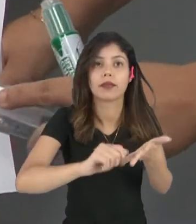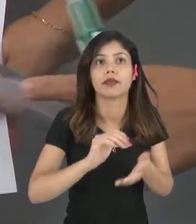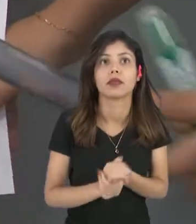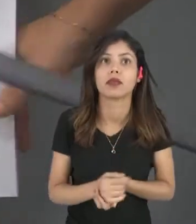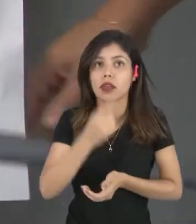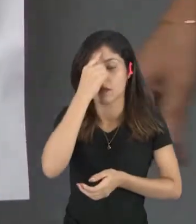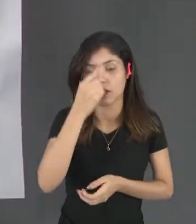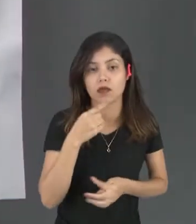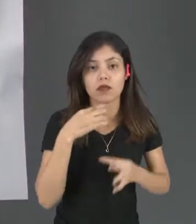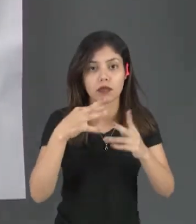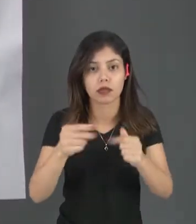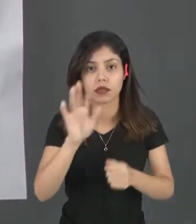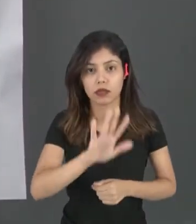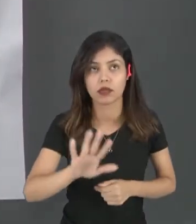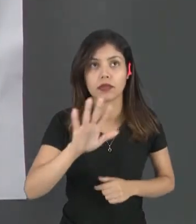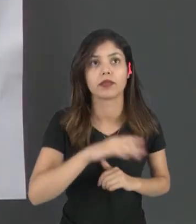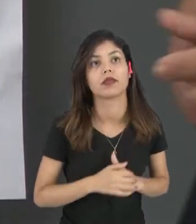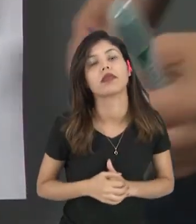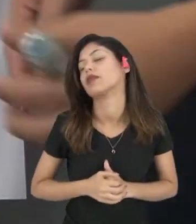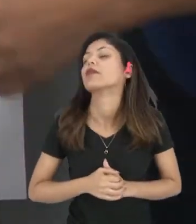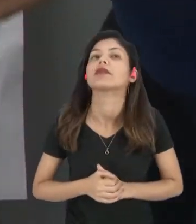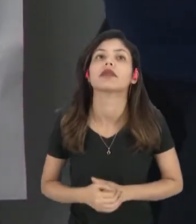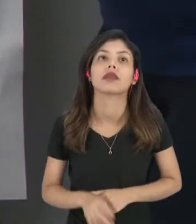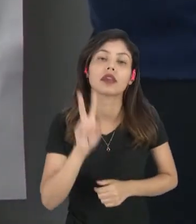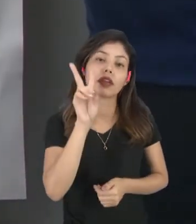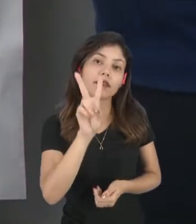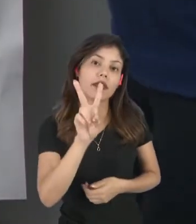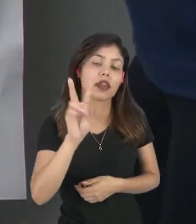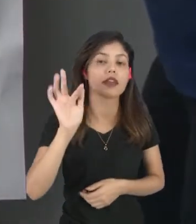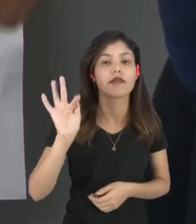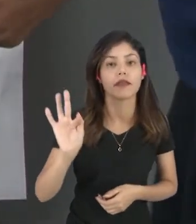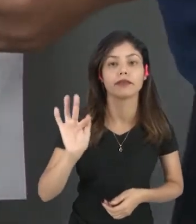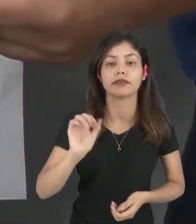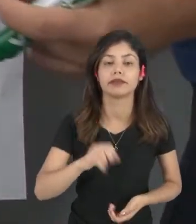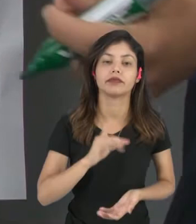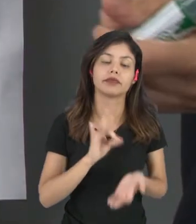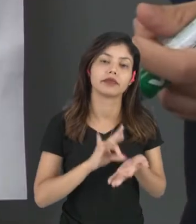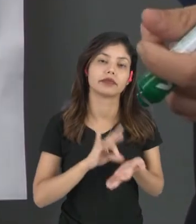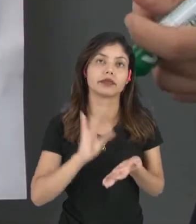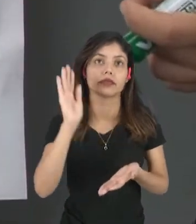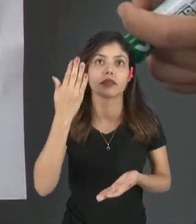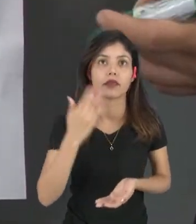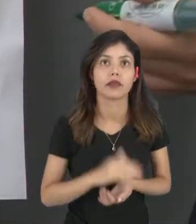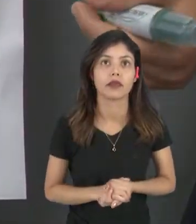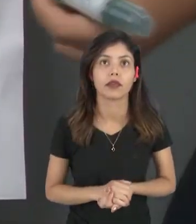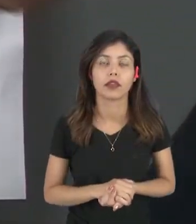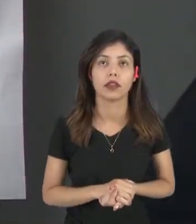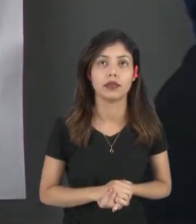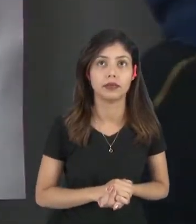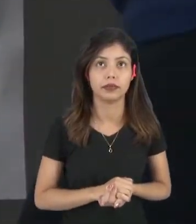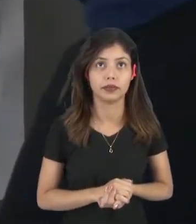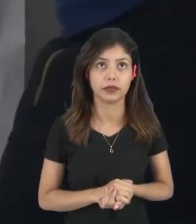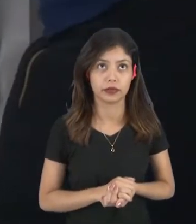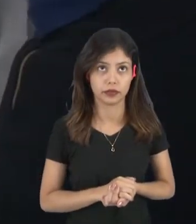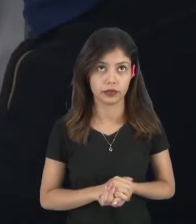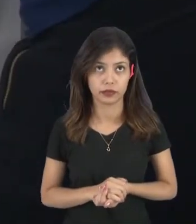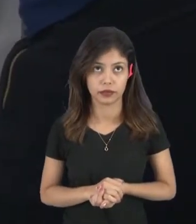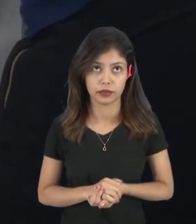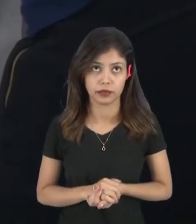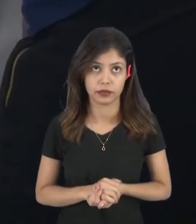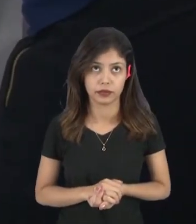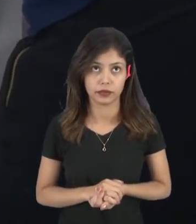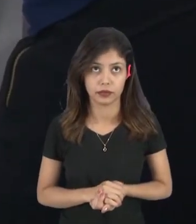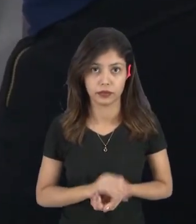todo. Então, o que é verdadeiro ou falso daí? Ó? A charge não condiz com o contexto social do nosso país?